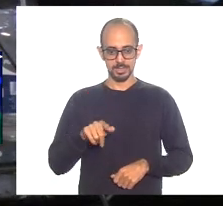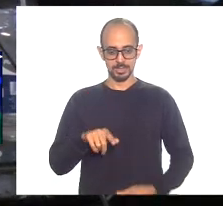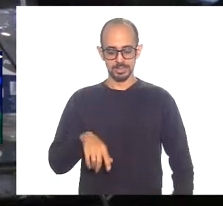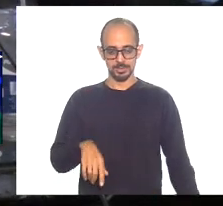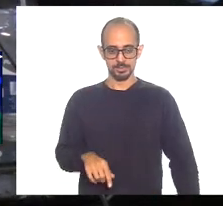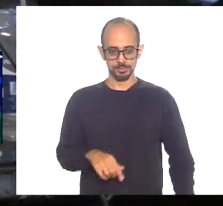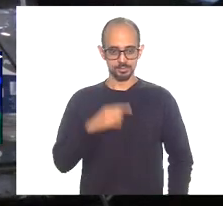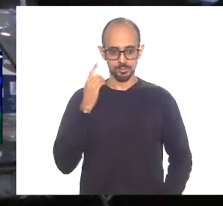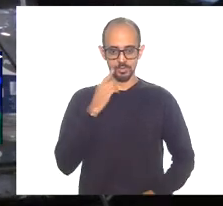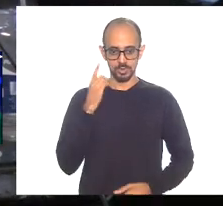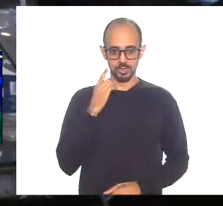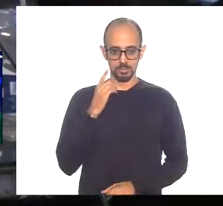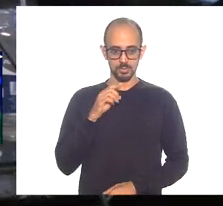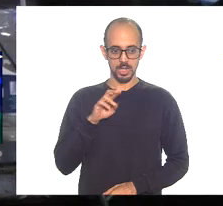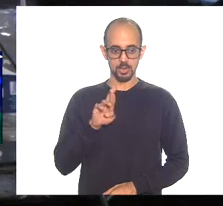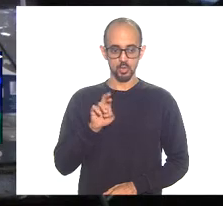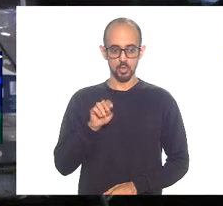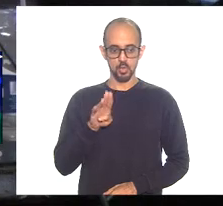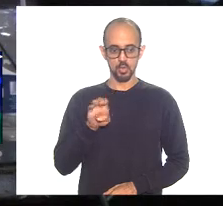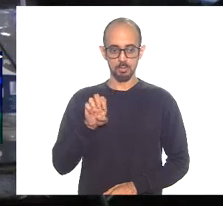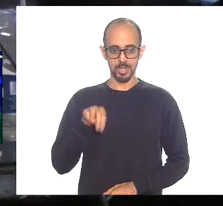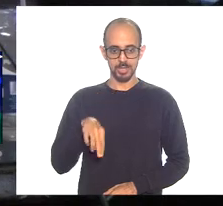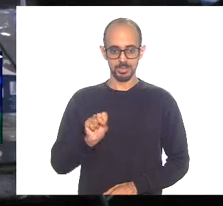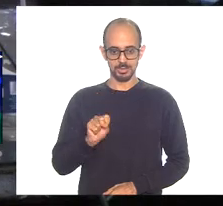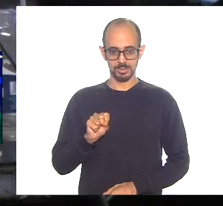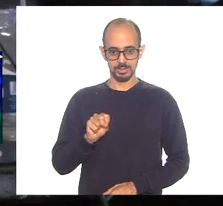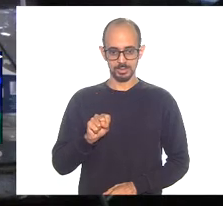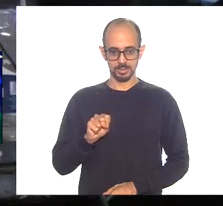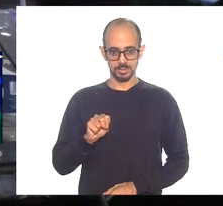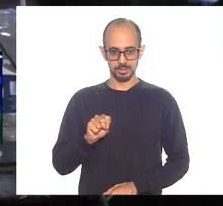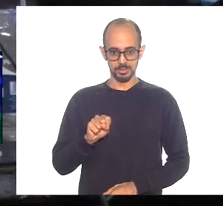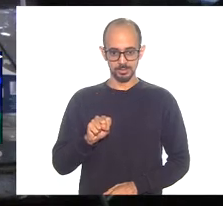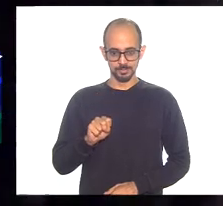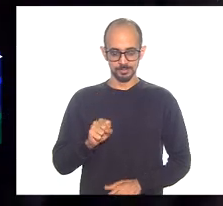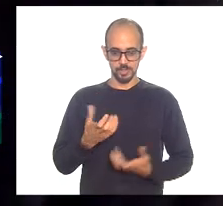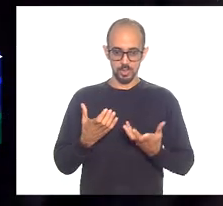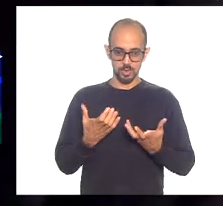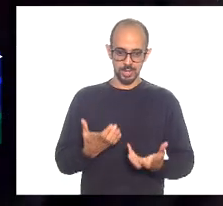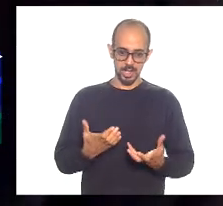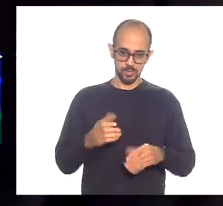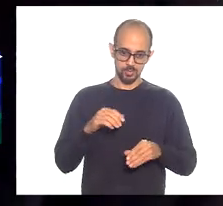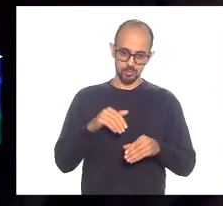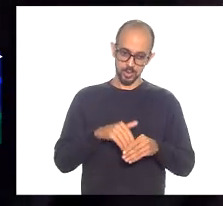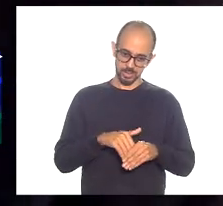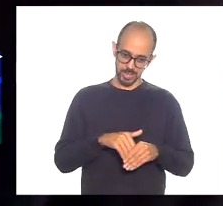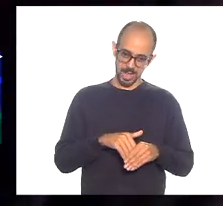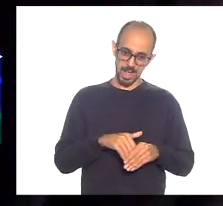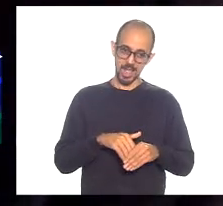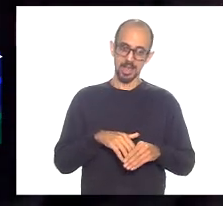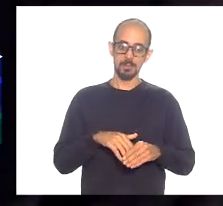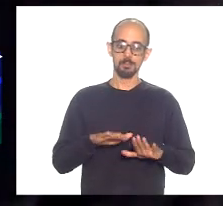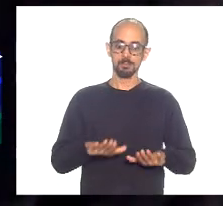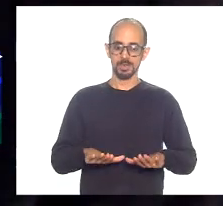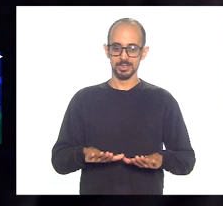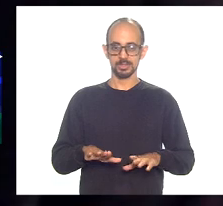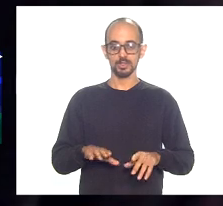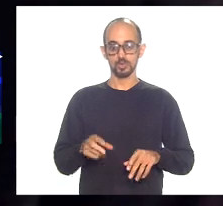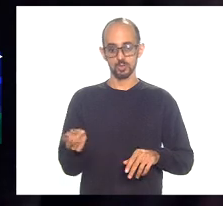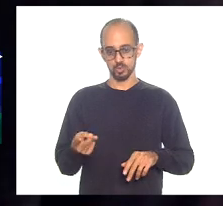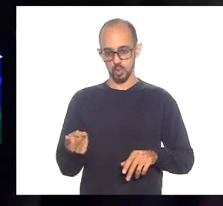o deputado Rubens bomtempo eu queria não só botar os dois